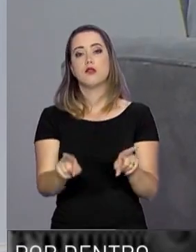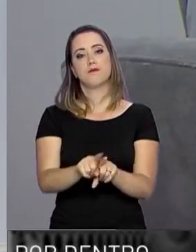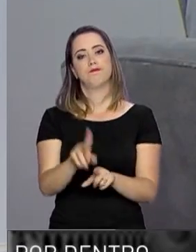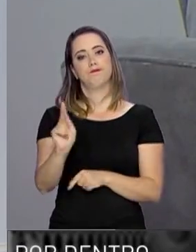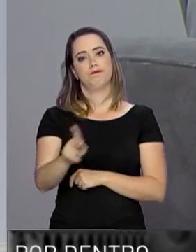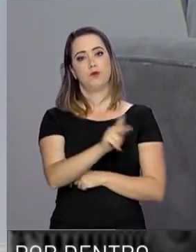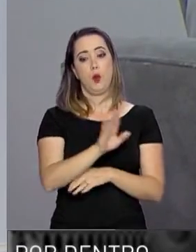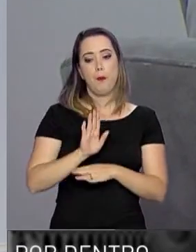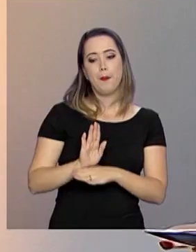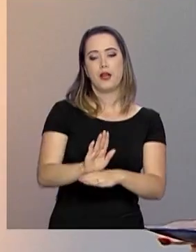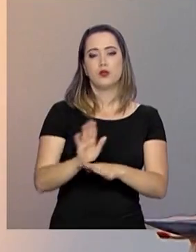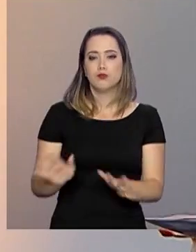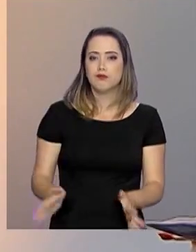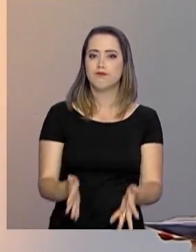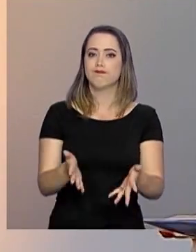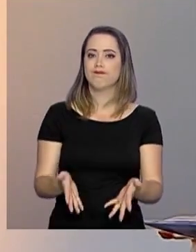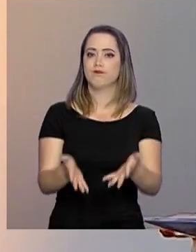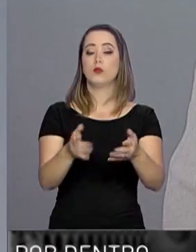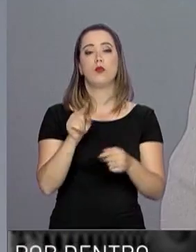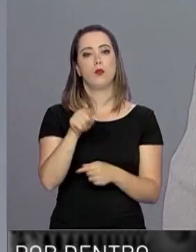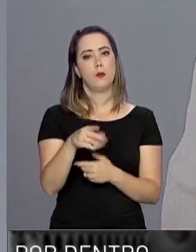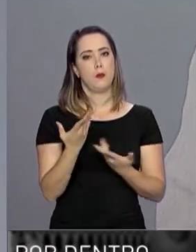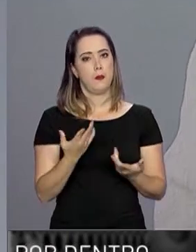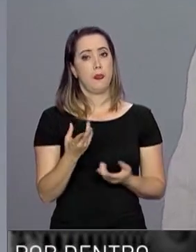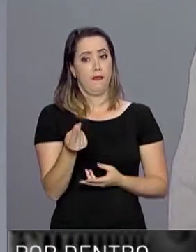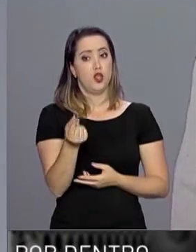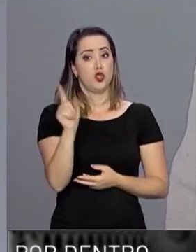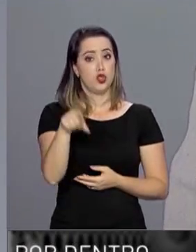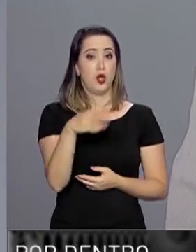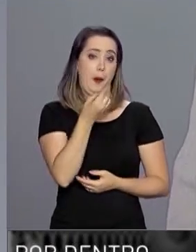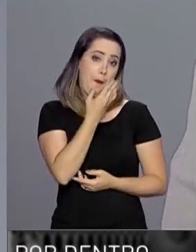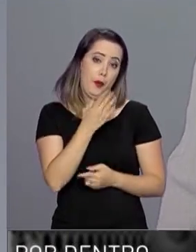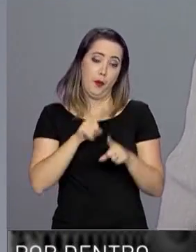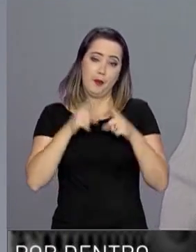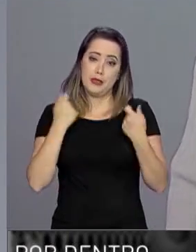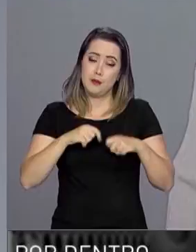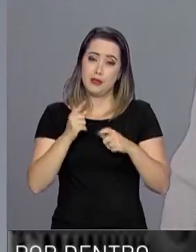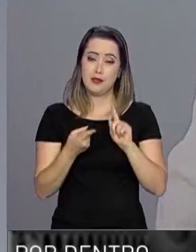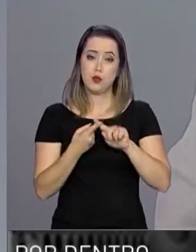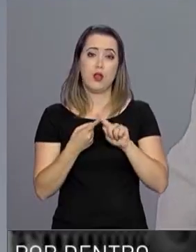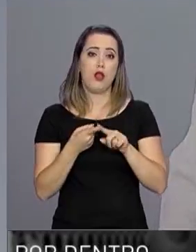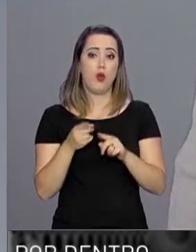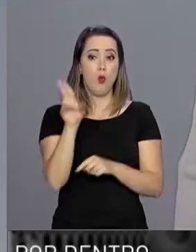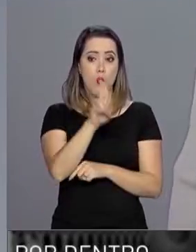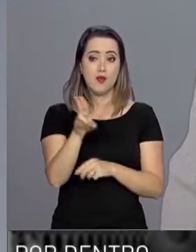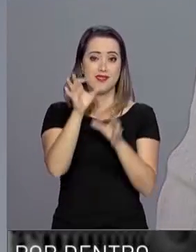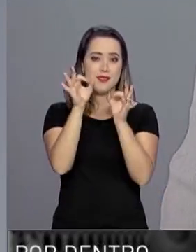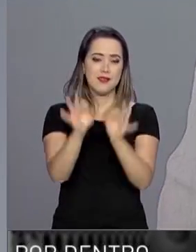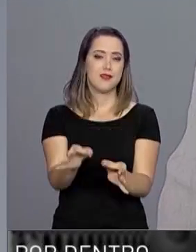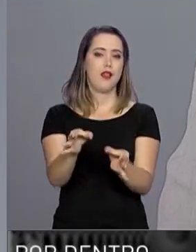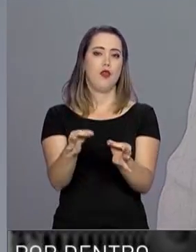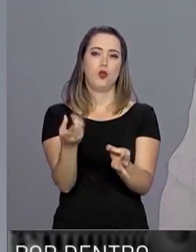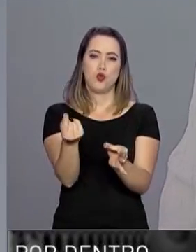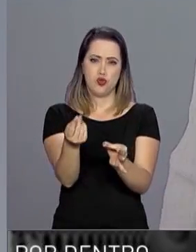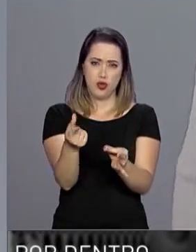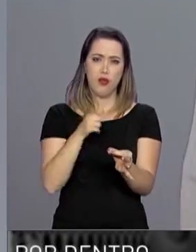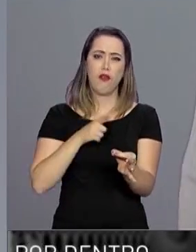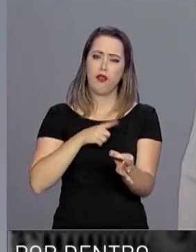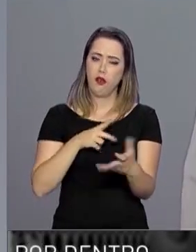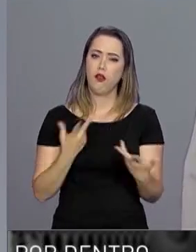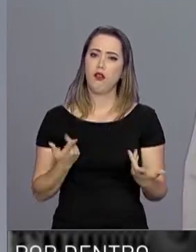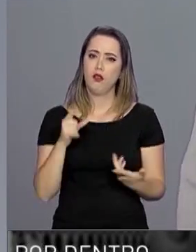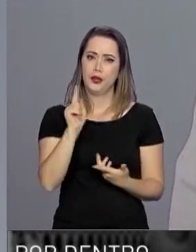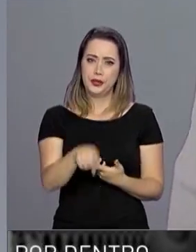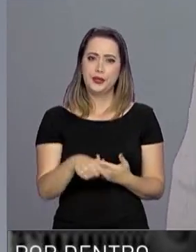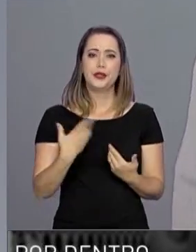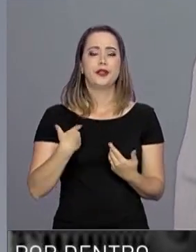para apoiá-los nesse processo. Recurso sempre é bom, mas a gente precisa primeiro aprender a usar melhor os nossos recursos. Isso tem